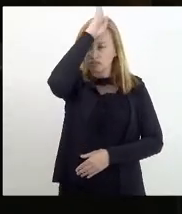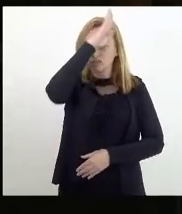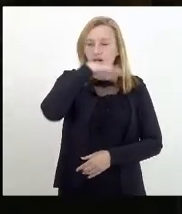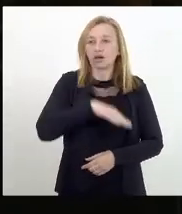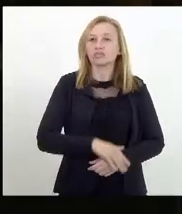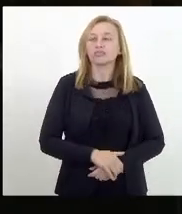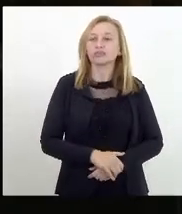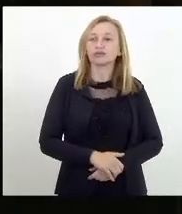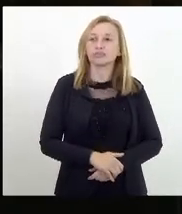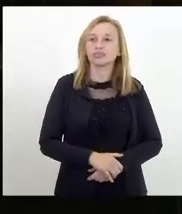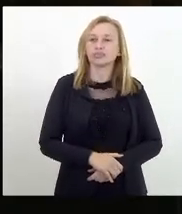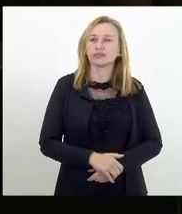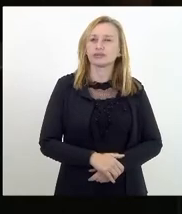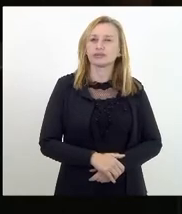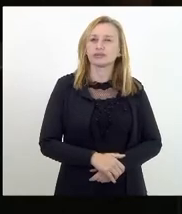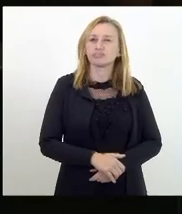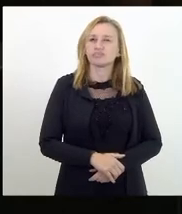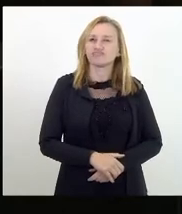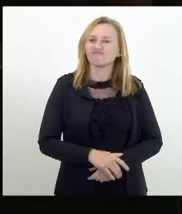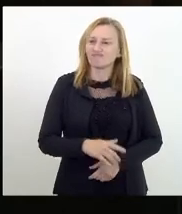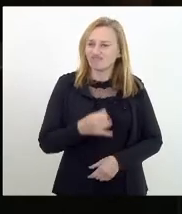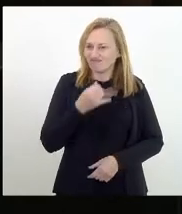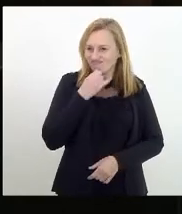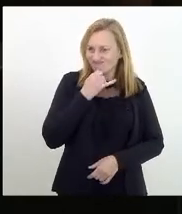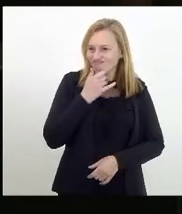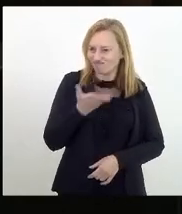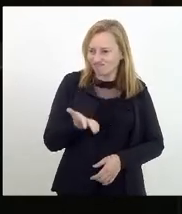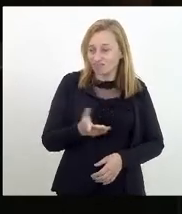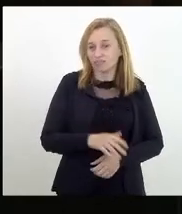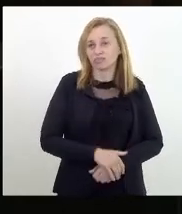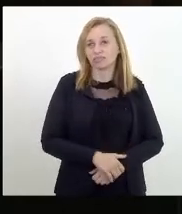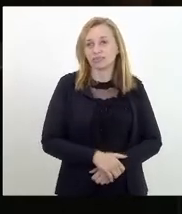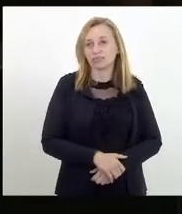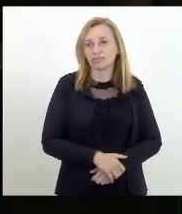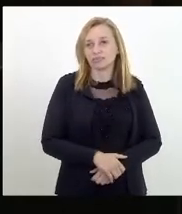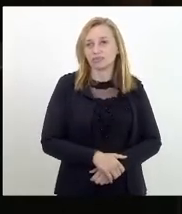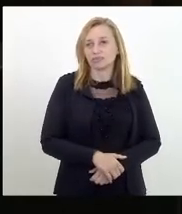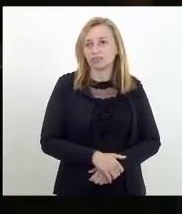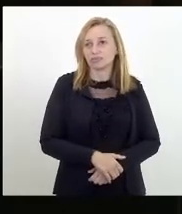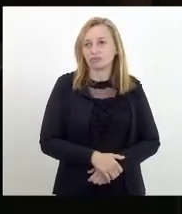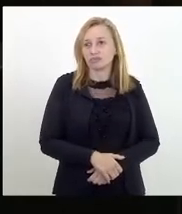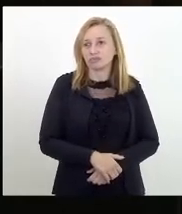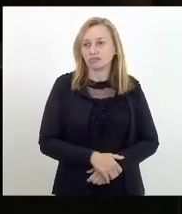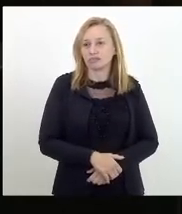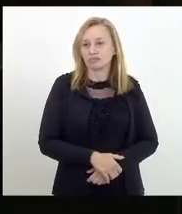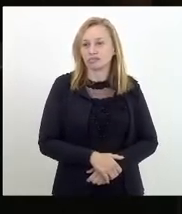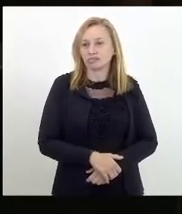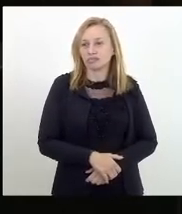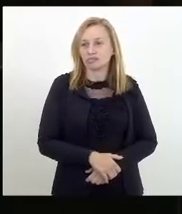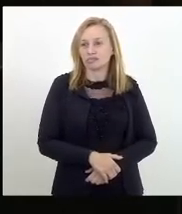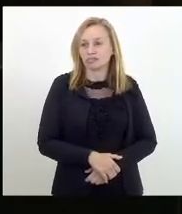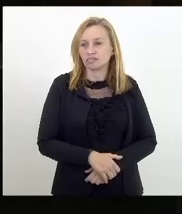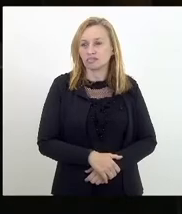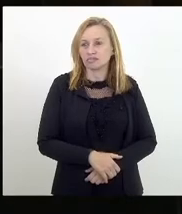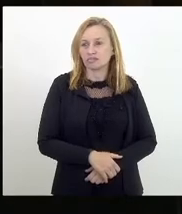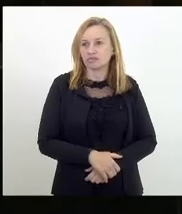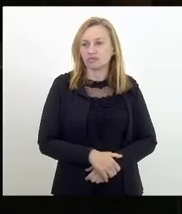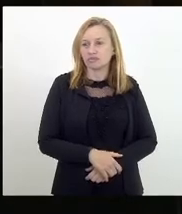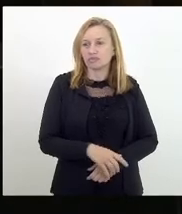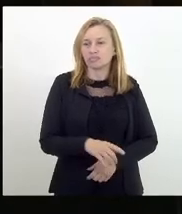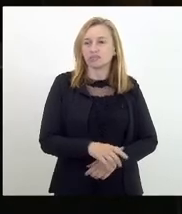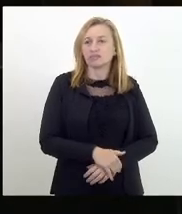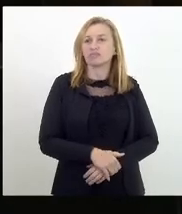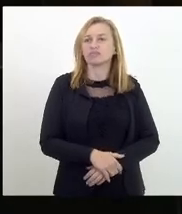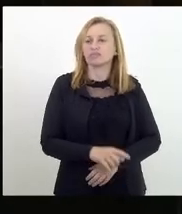é fica aqui também o meu repúdio à decisão que resolveu fazer a